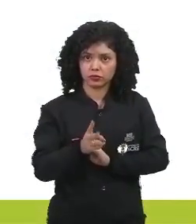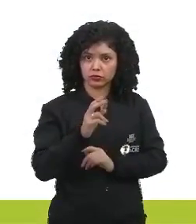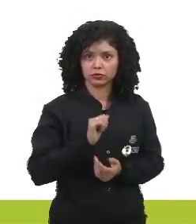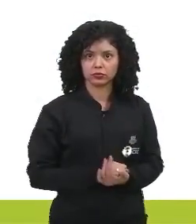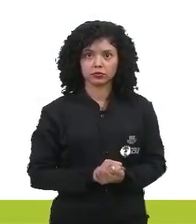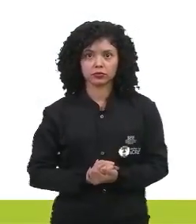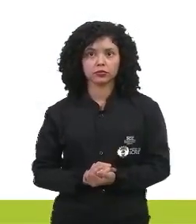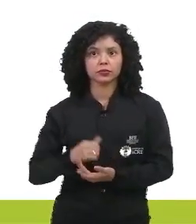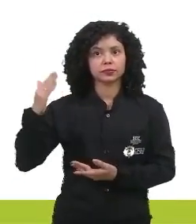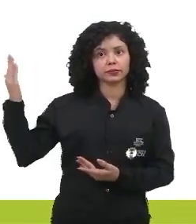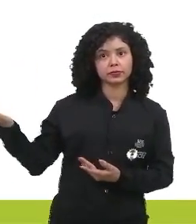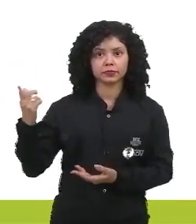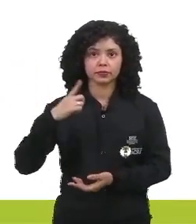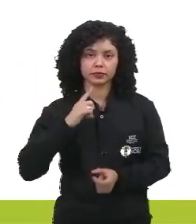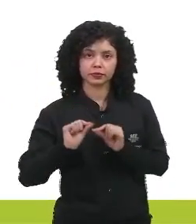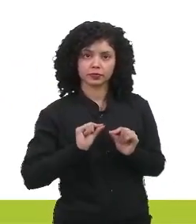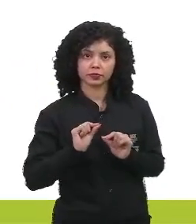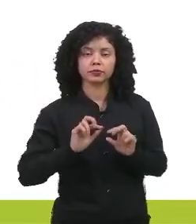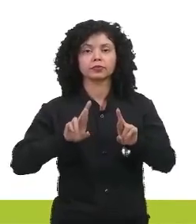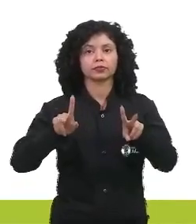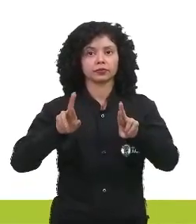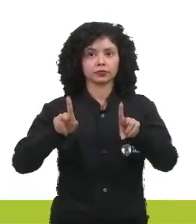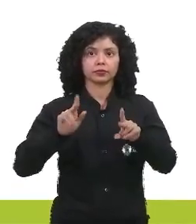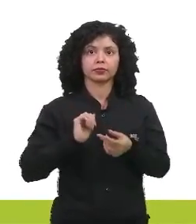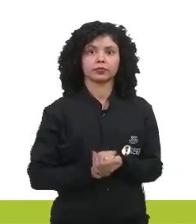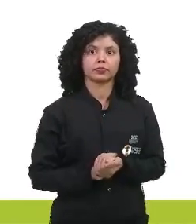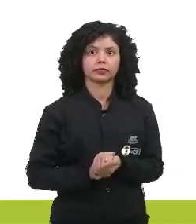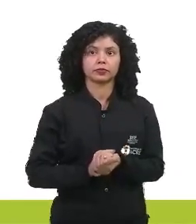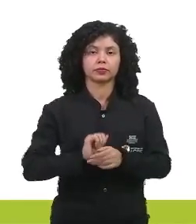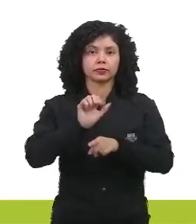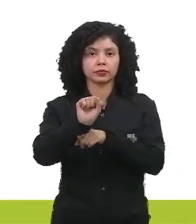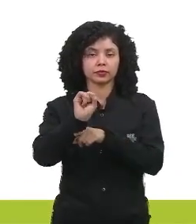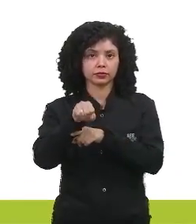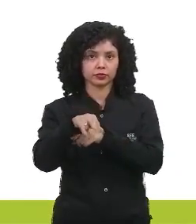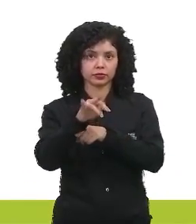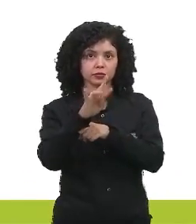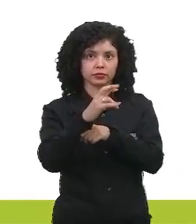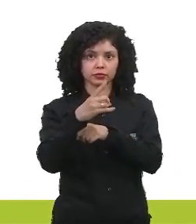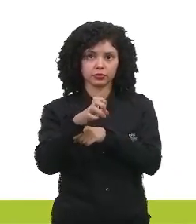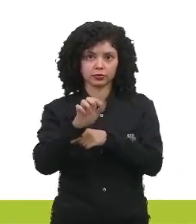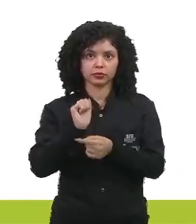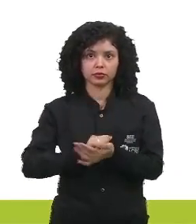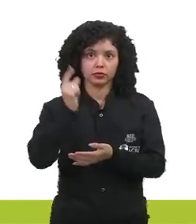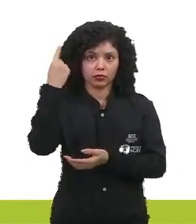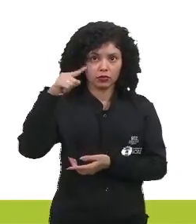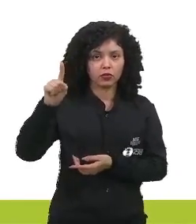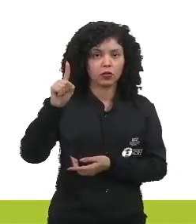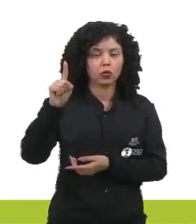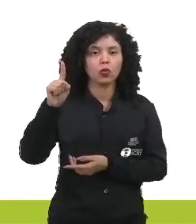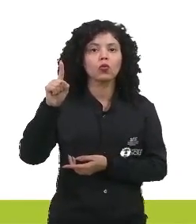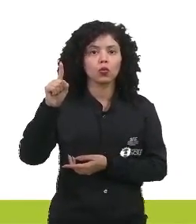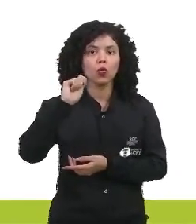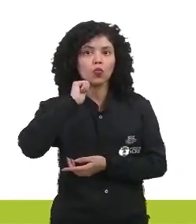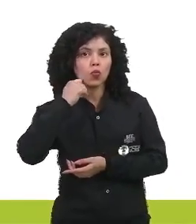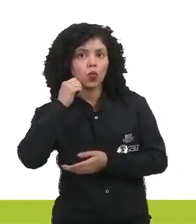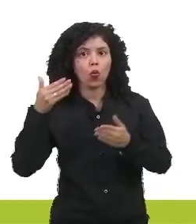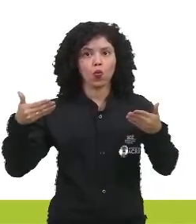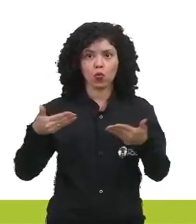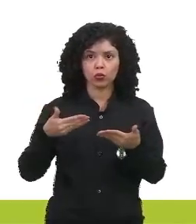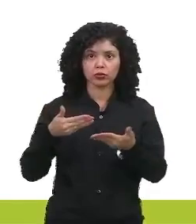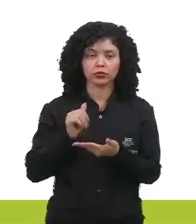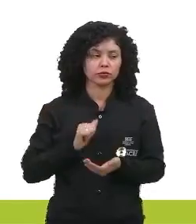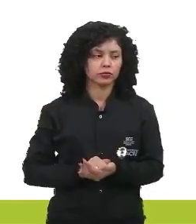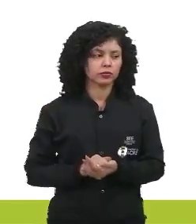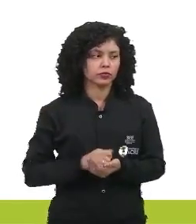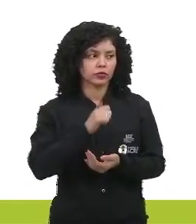aqui. E aí nós temos uma diferença na sintaxe. Quando eu digo assim, vou na padaria hoje, professora, vou